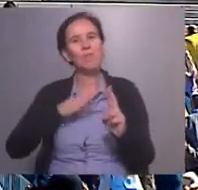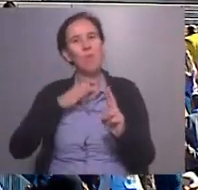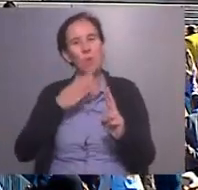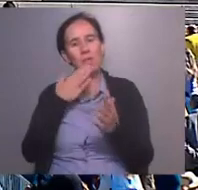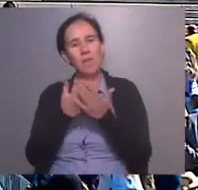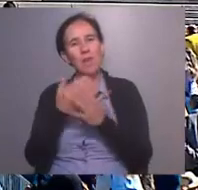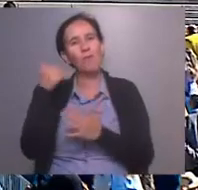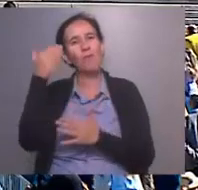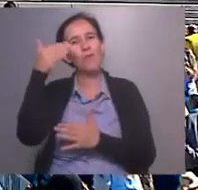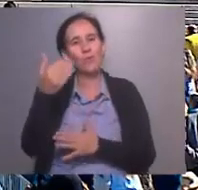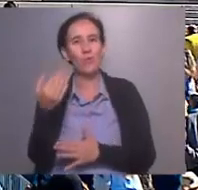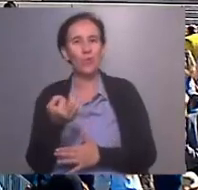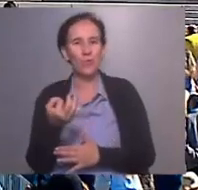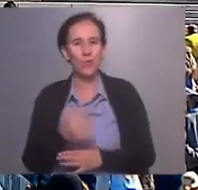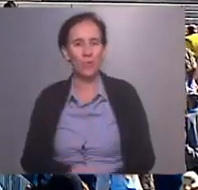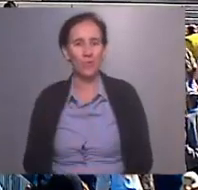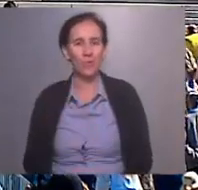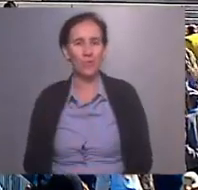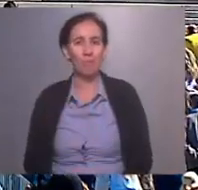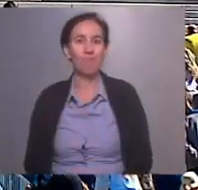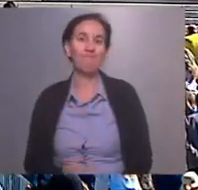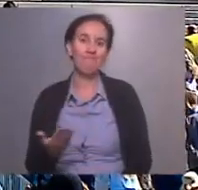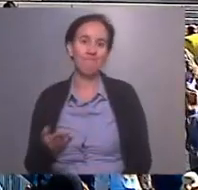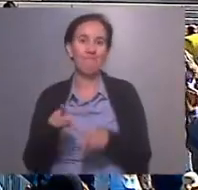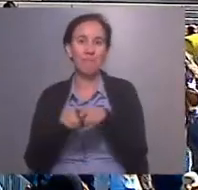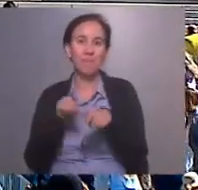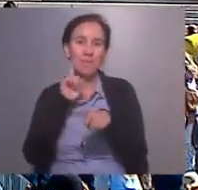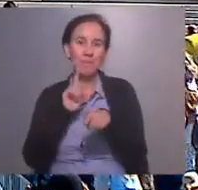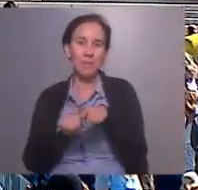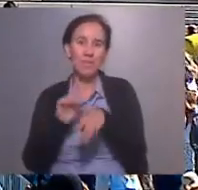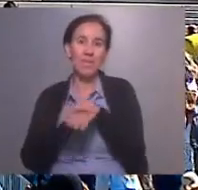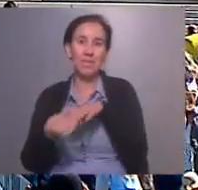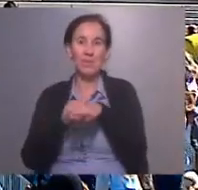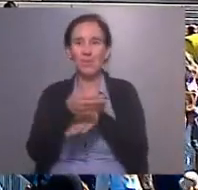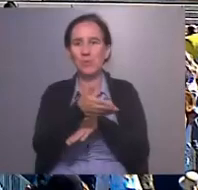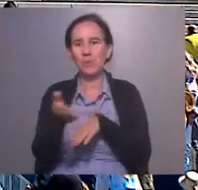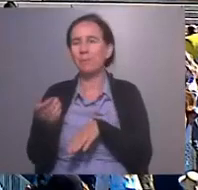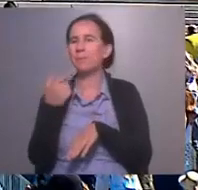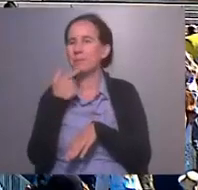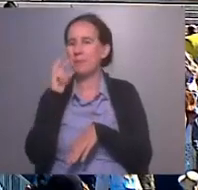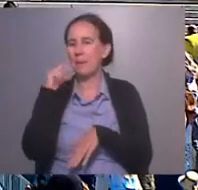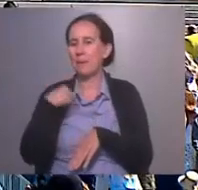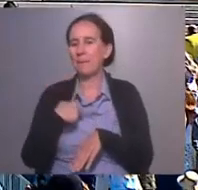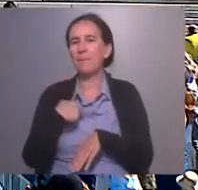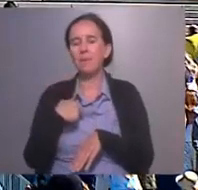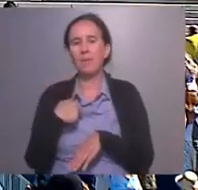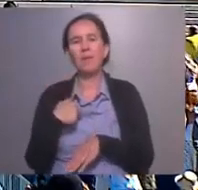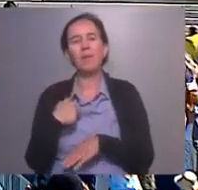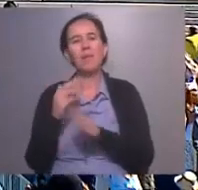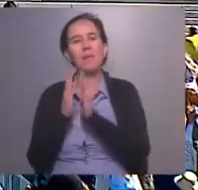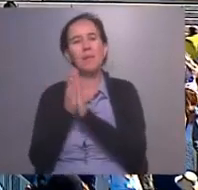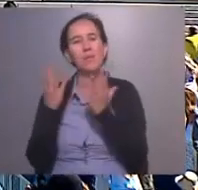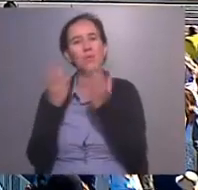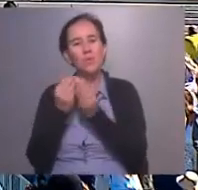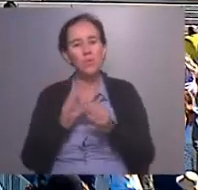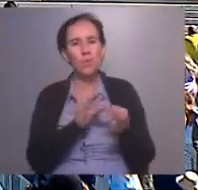no futuro. Percebemos assim, queridos irmãos e irmãs, que ninguém é excluído da comunhão com